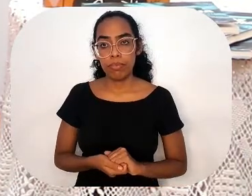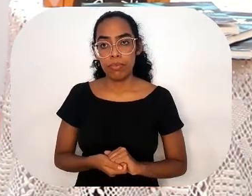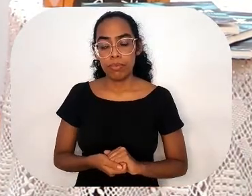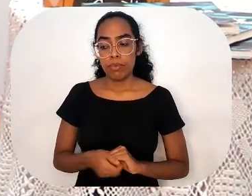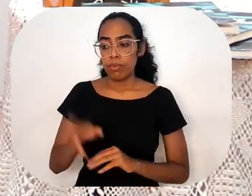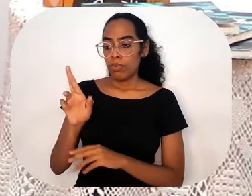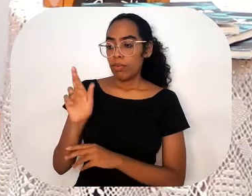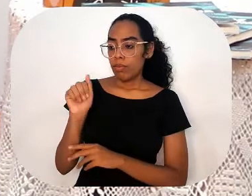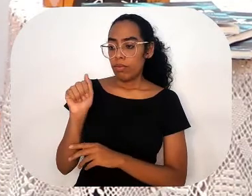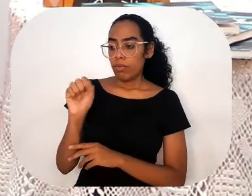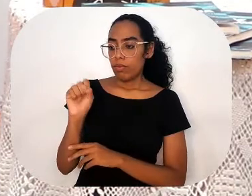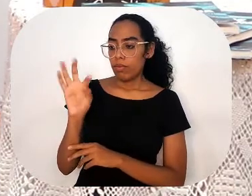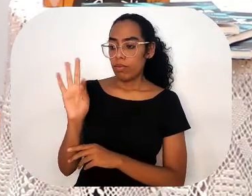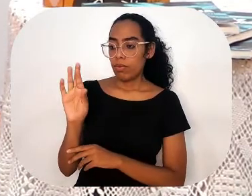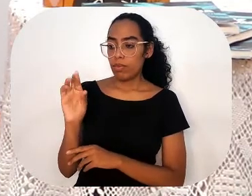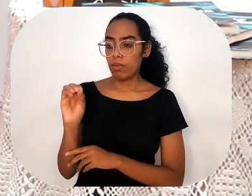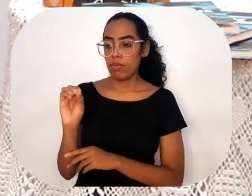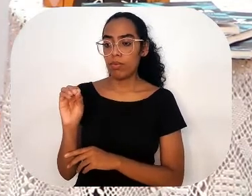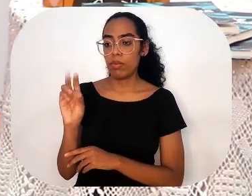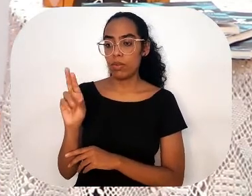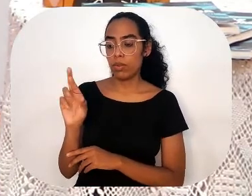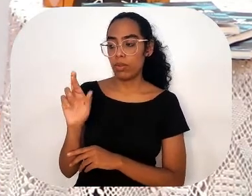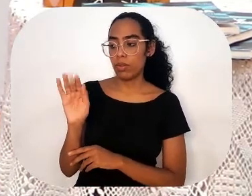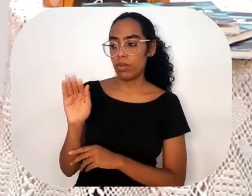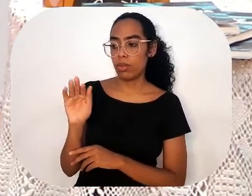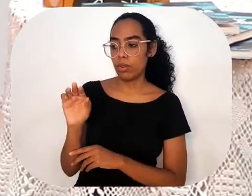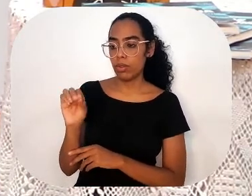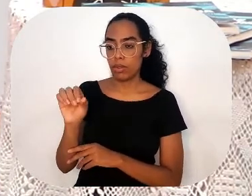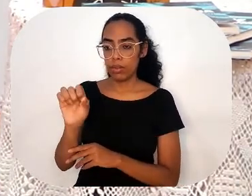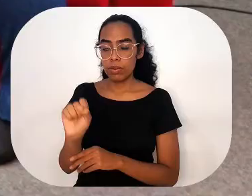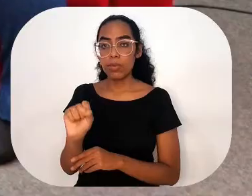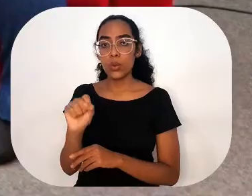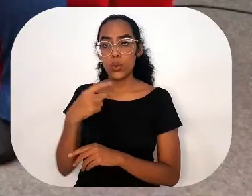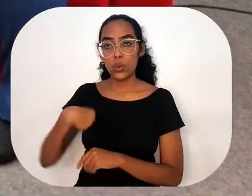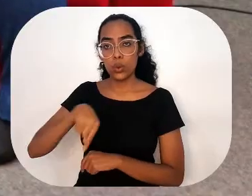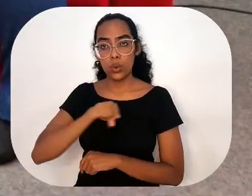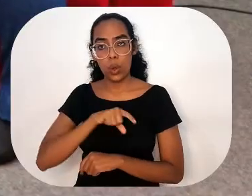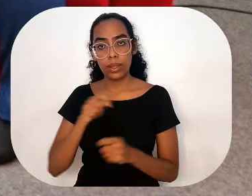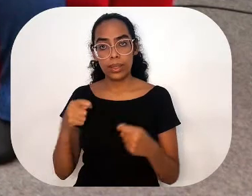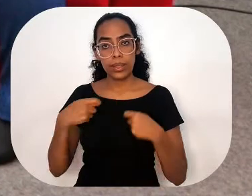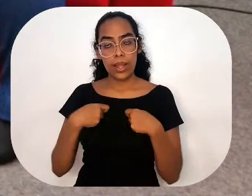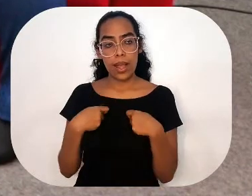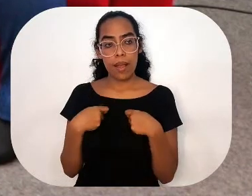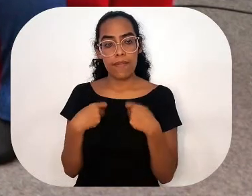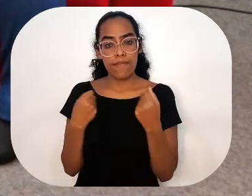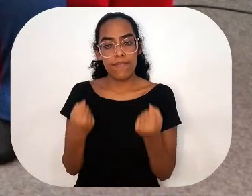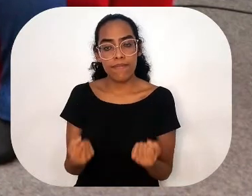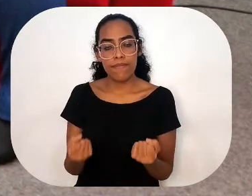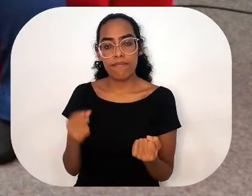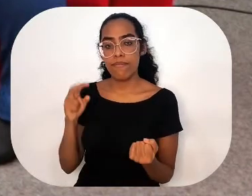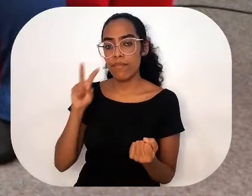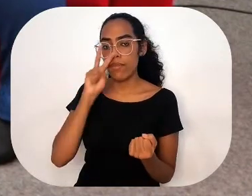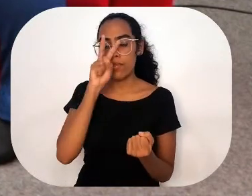que o grupo acha dos urbanos eu a professora Cristina leva em consideração nos trabalhos que a gente